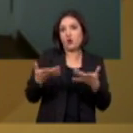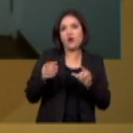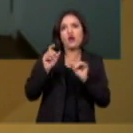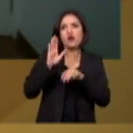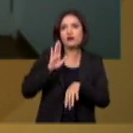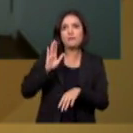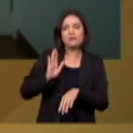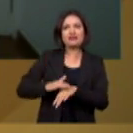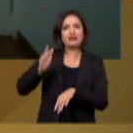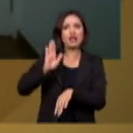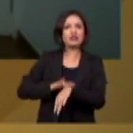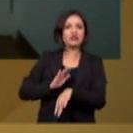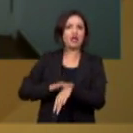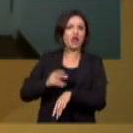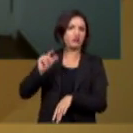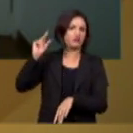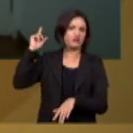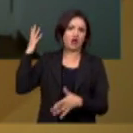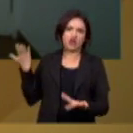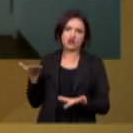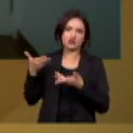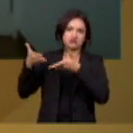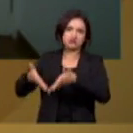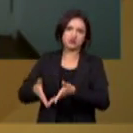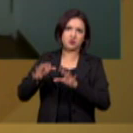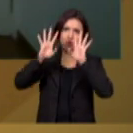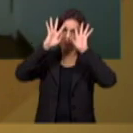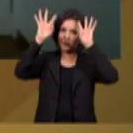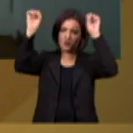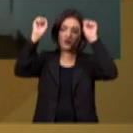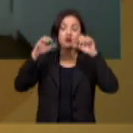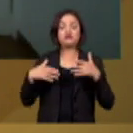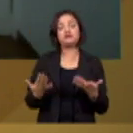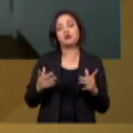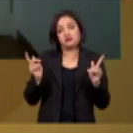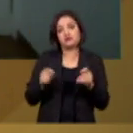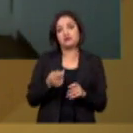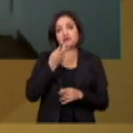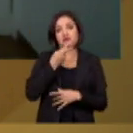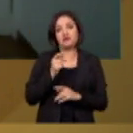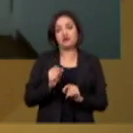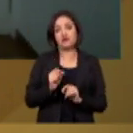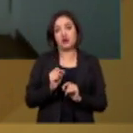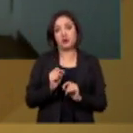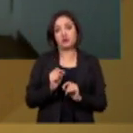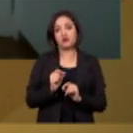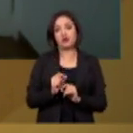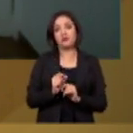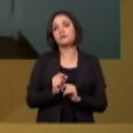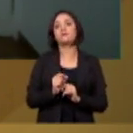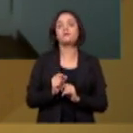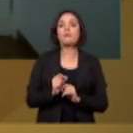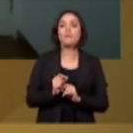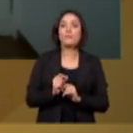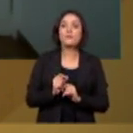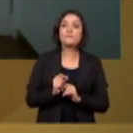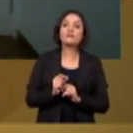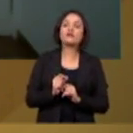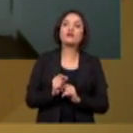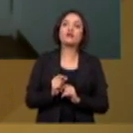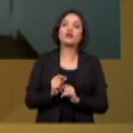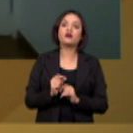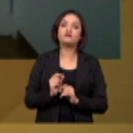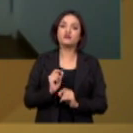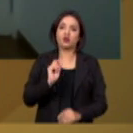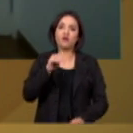antigos é se é possível dizer a lavação de sua excelência vai ao